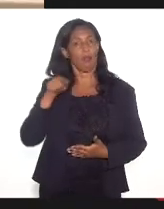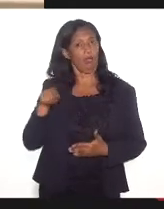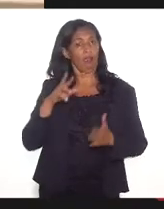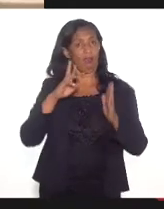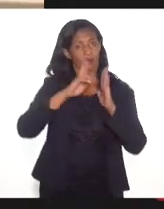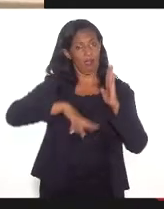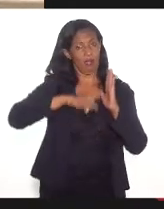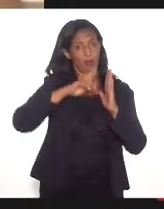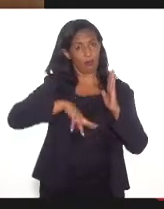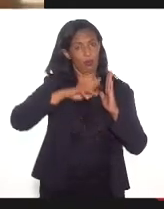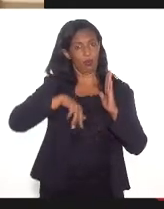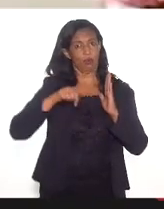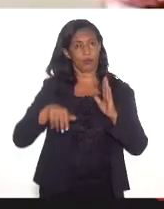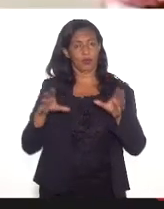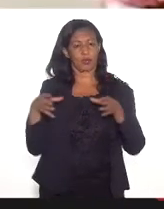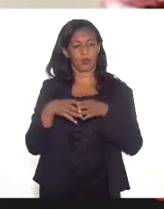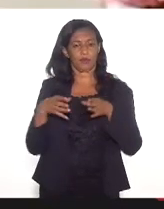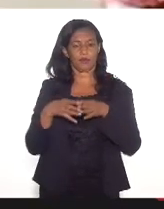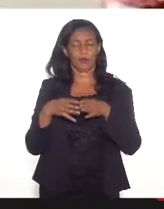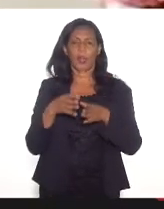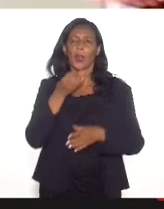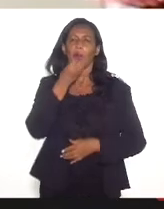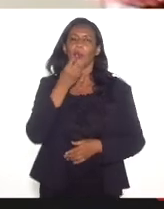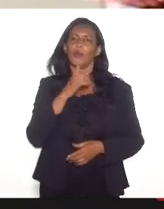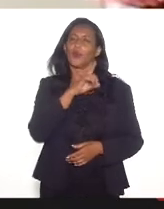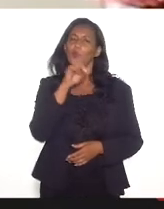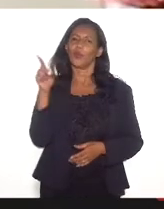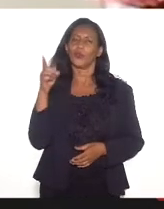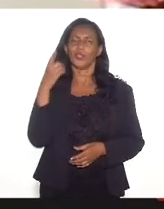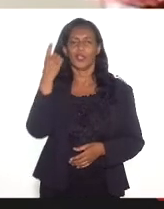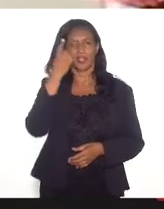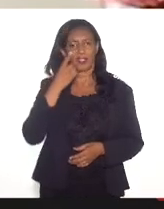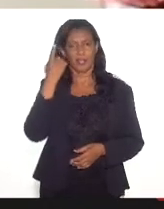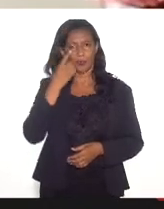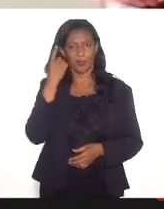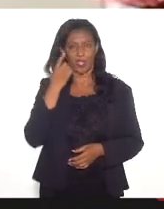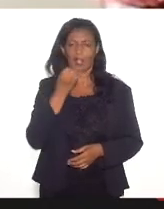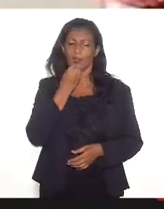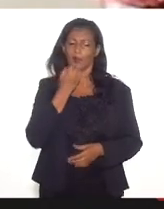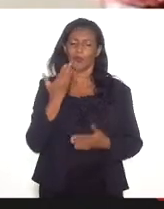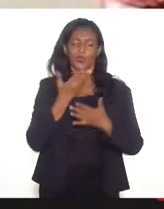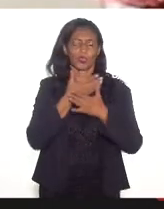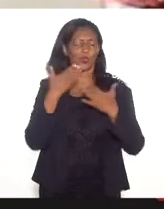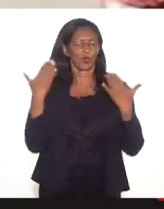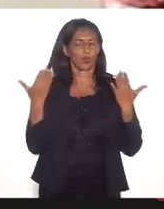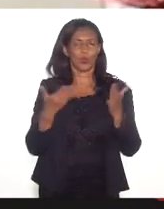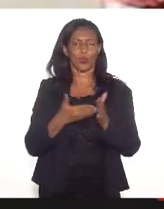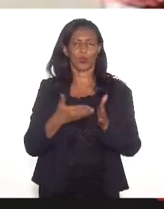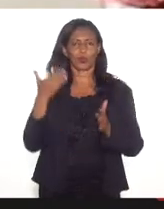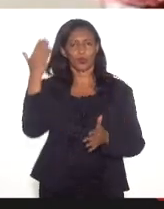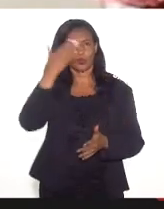comissão. Bom dia, deputada Renata Souza. Bom dia a todas e todos aqui presentes.